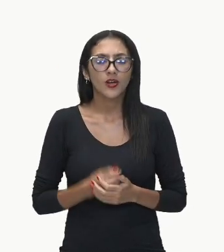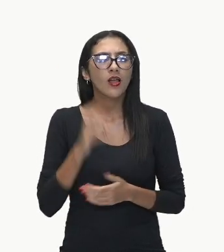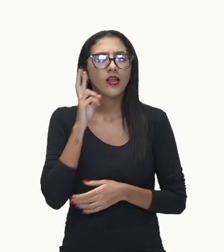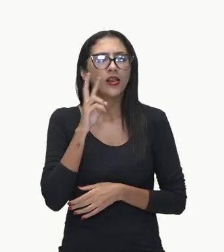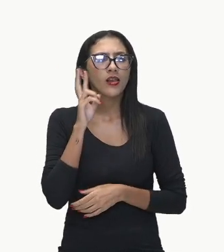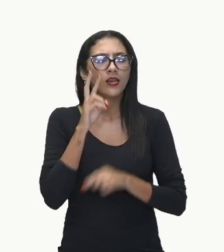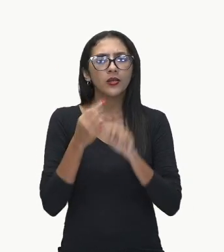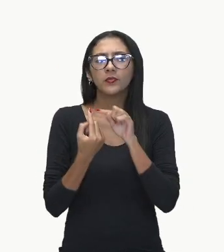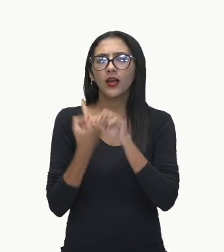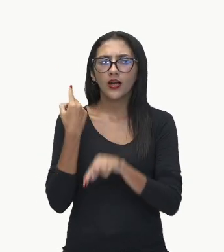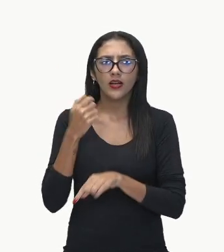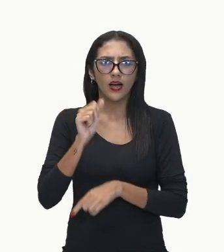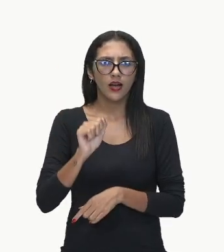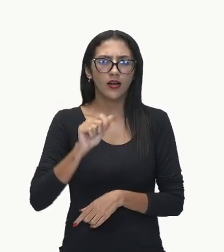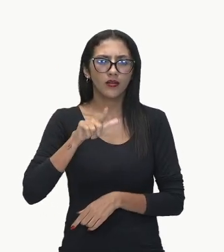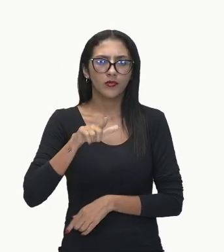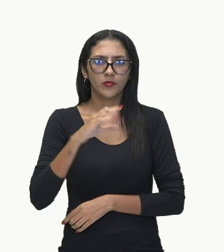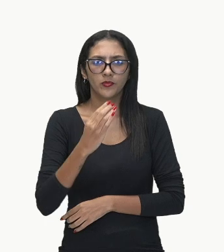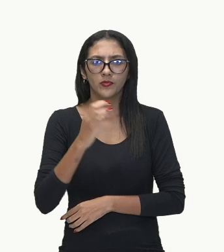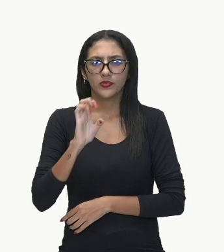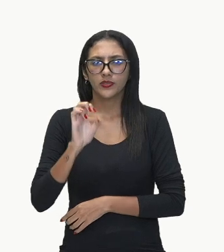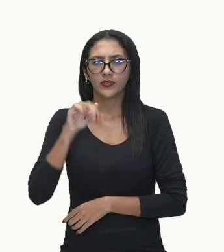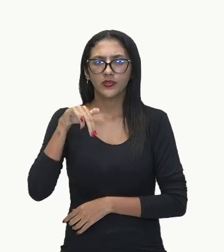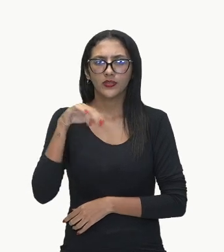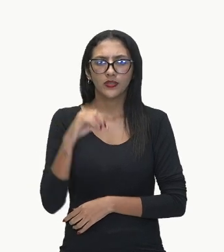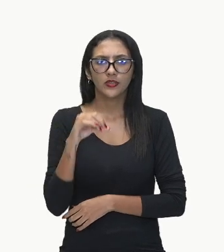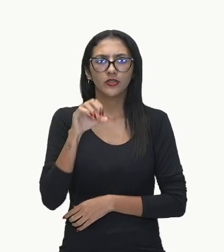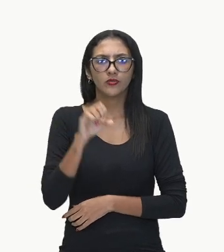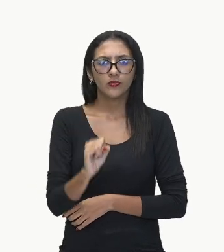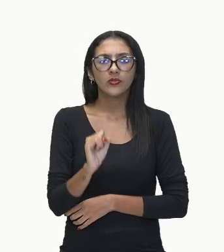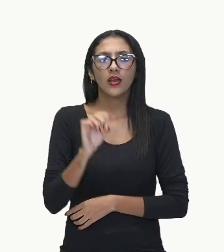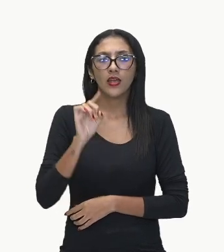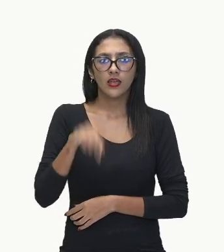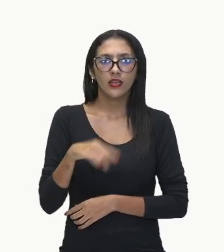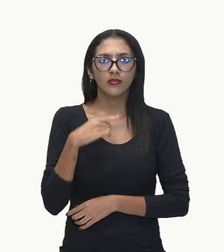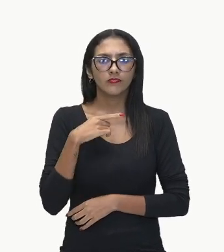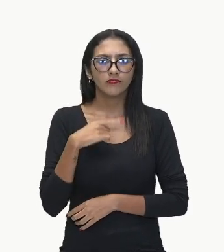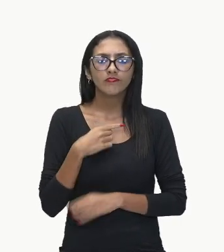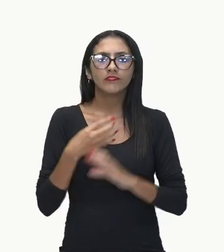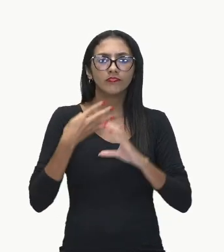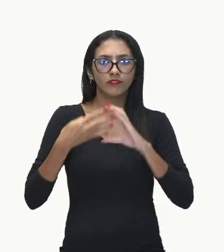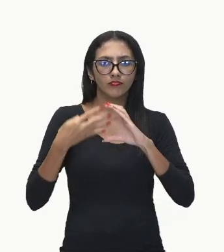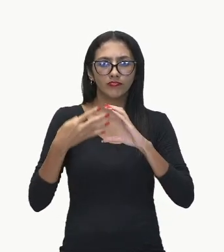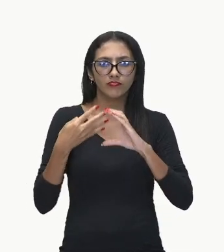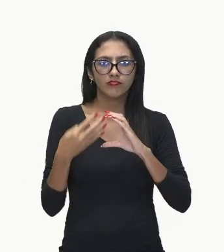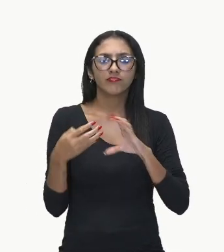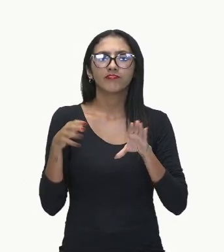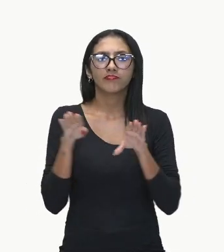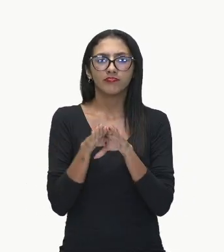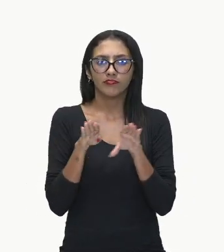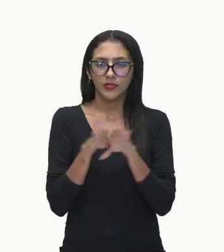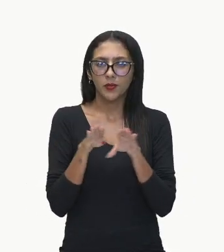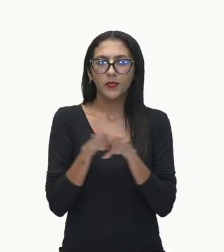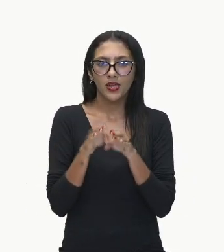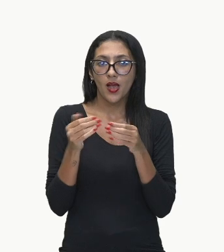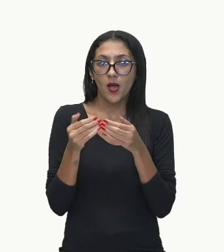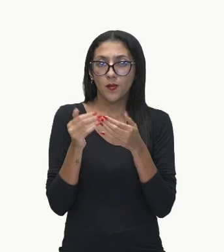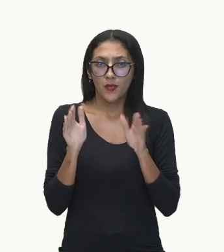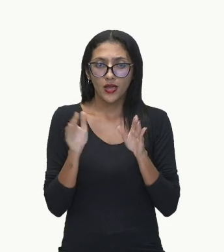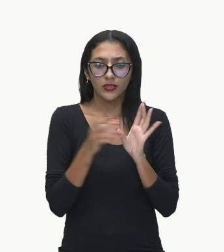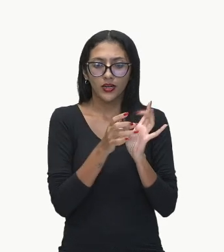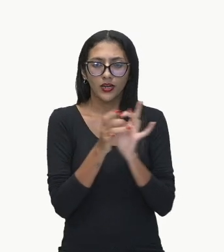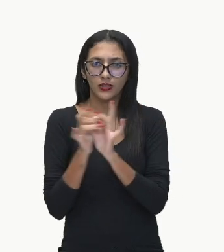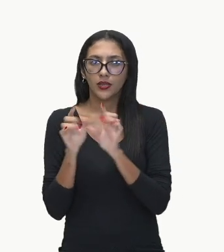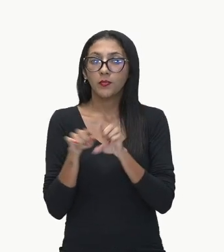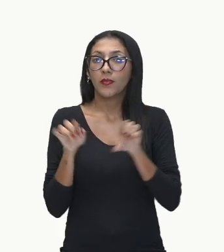os alcenos. Os alcenos são hidrocarbonetos também de cadeia aberta, mas que têm apenas